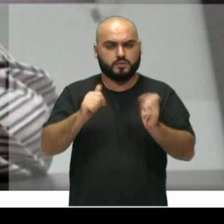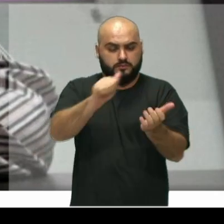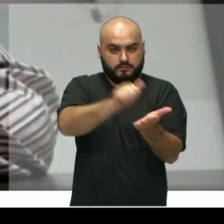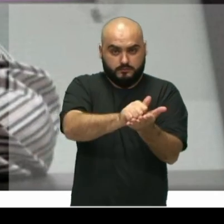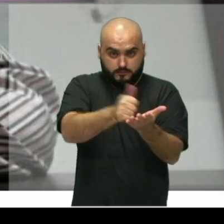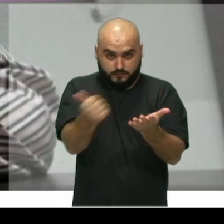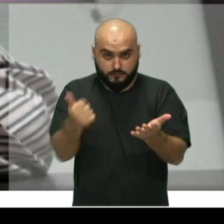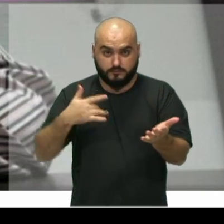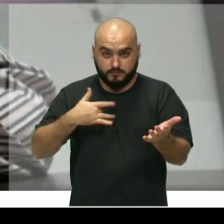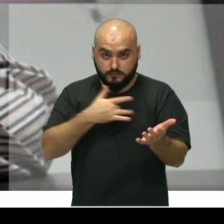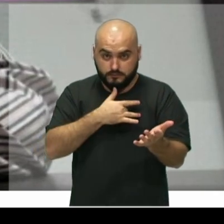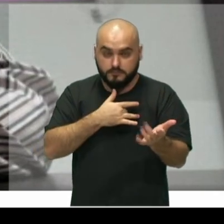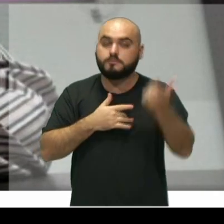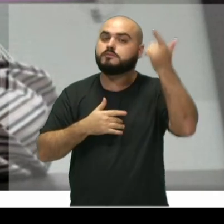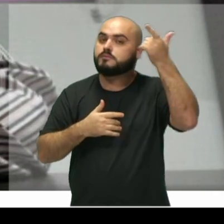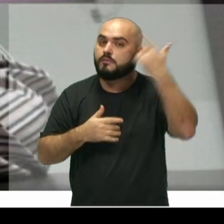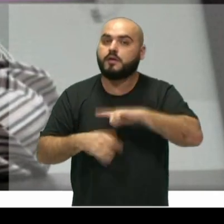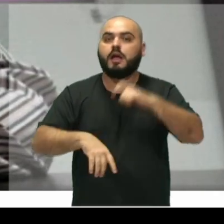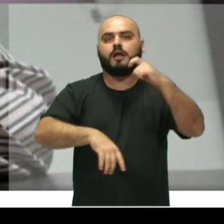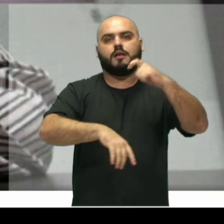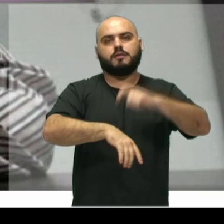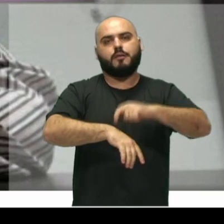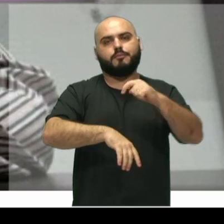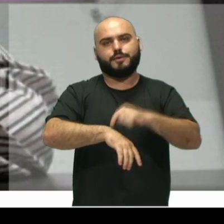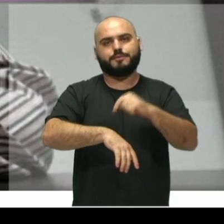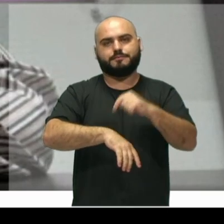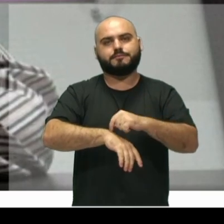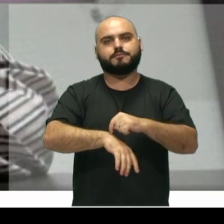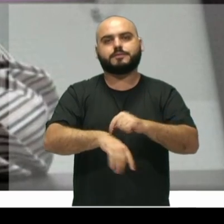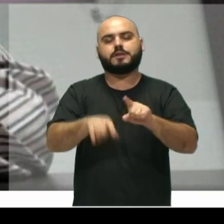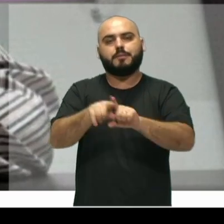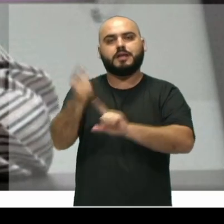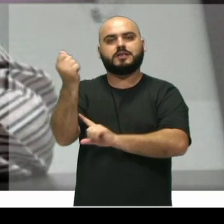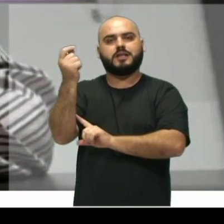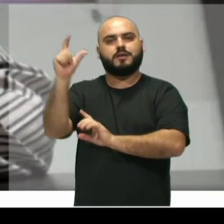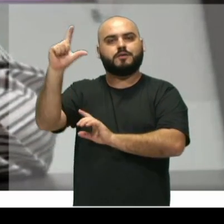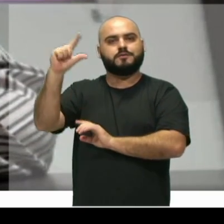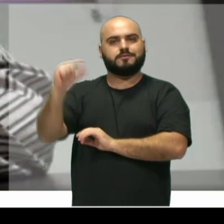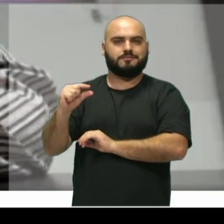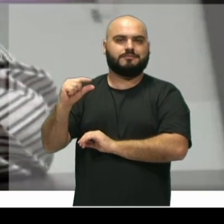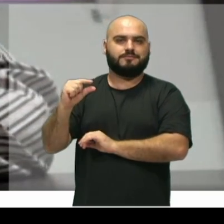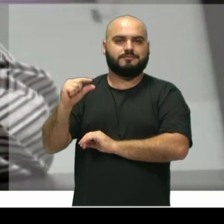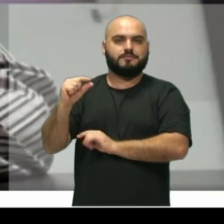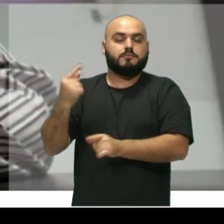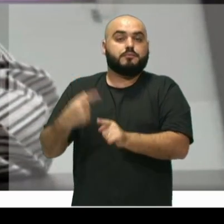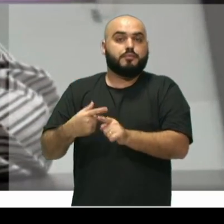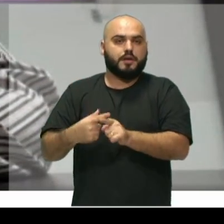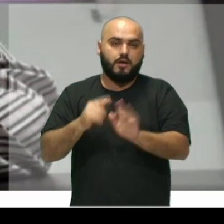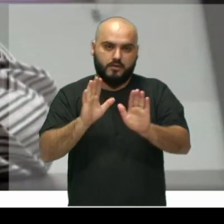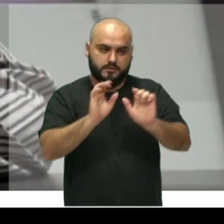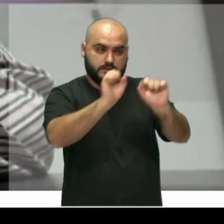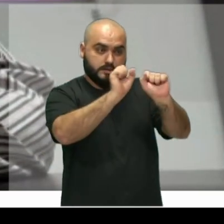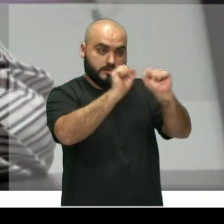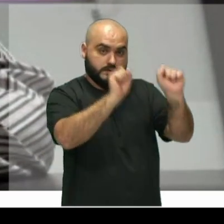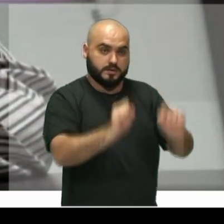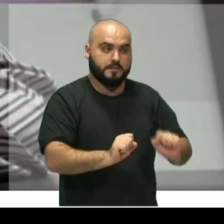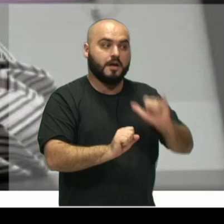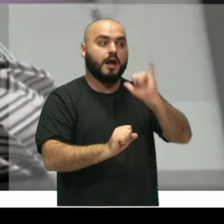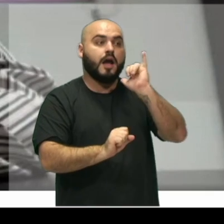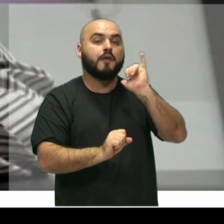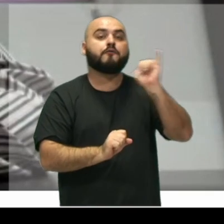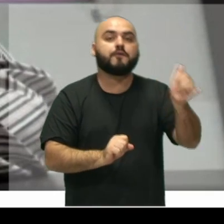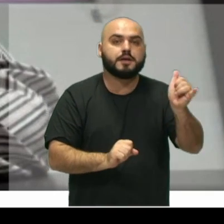saúde, nós vamos ganhar tempo e vamos economizar, porque esse sistema vai avisar o usuário quando está